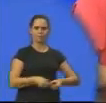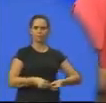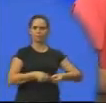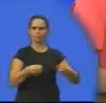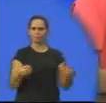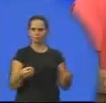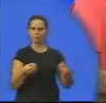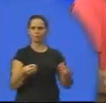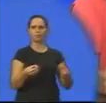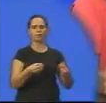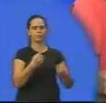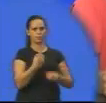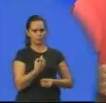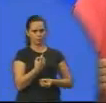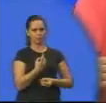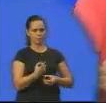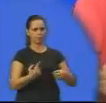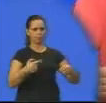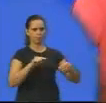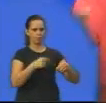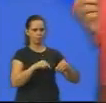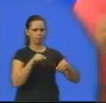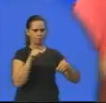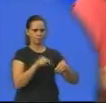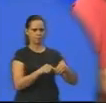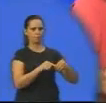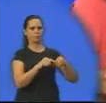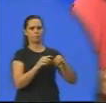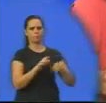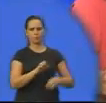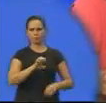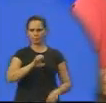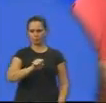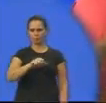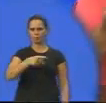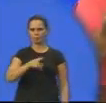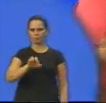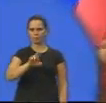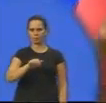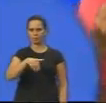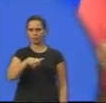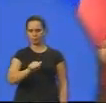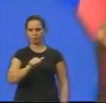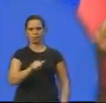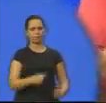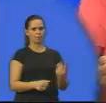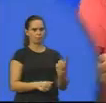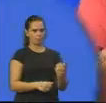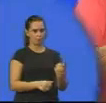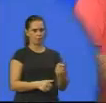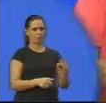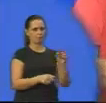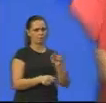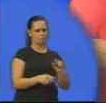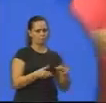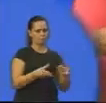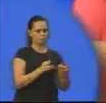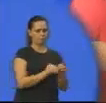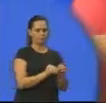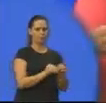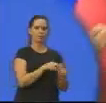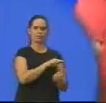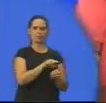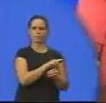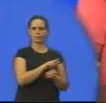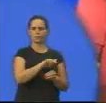Então, é um único óvulo que é fecundado por um único espermatozoide e deste único zigoto há